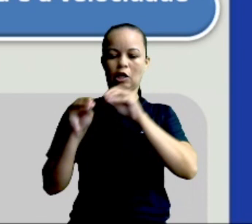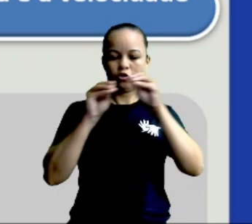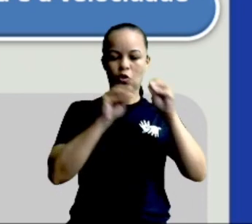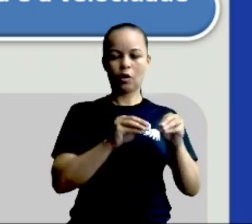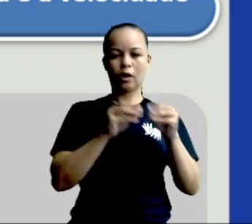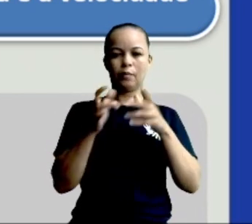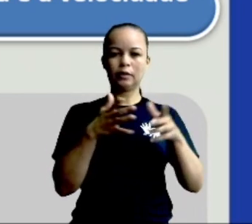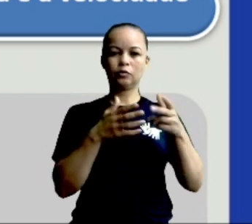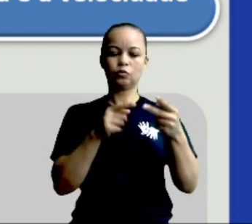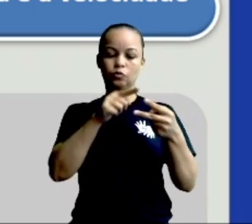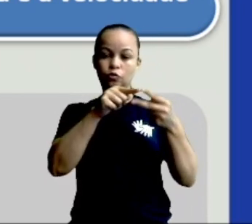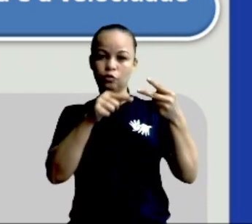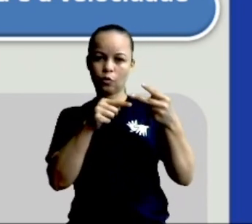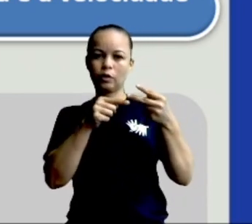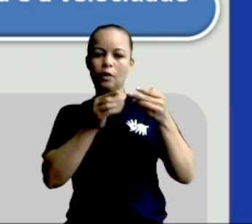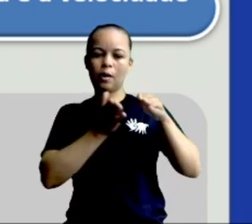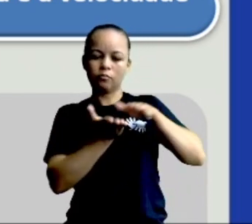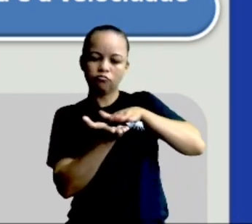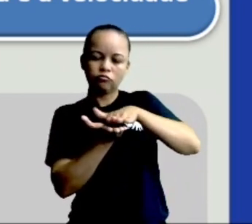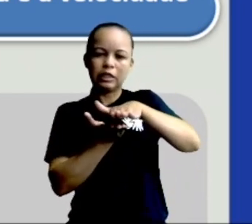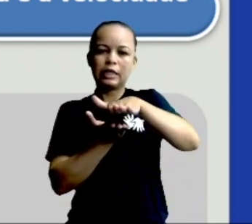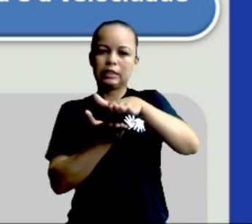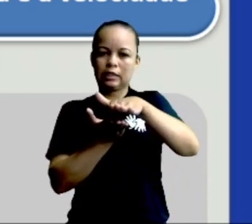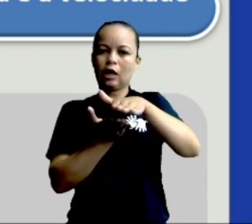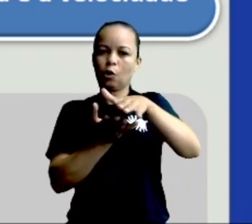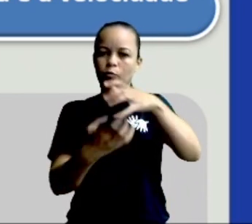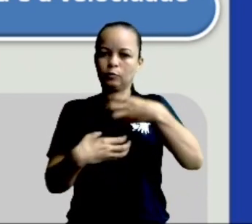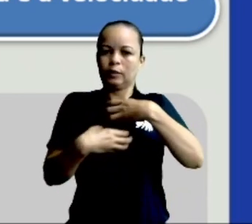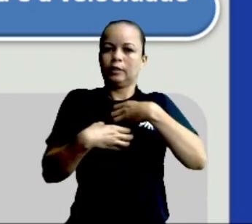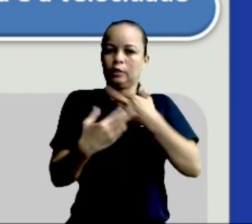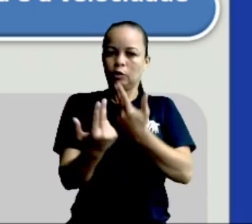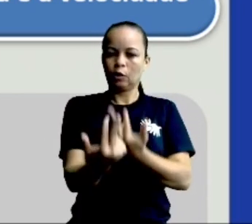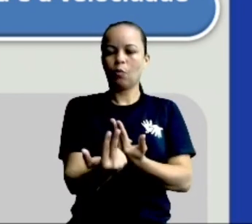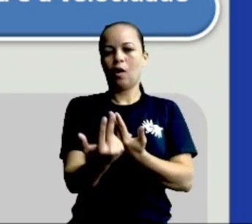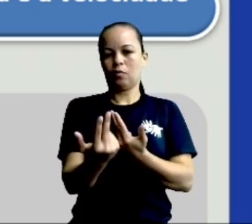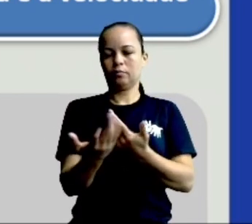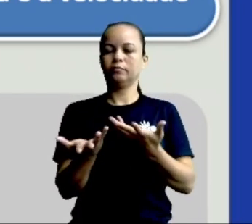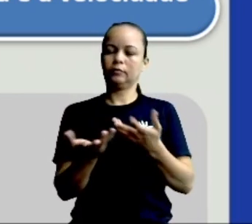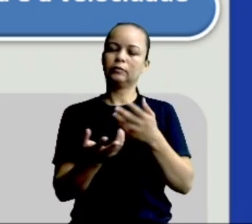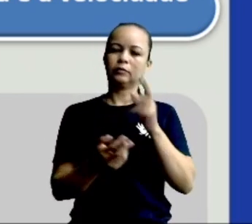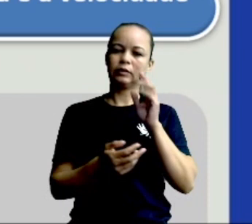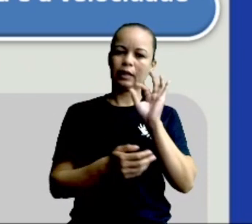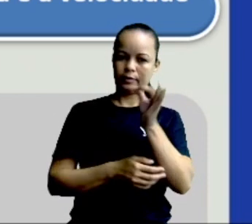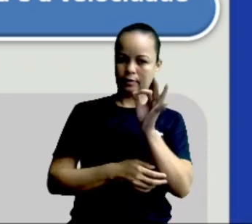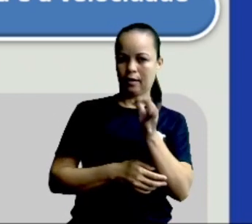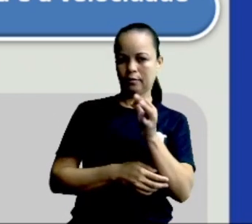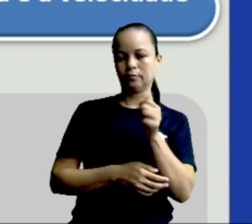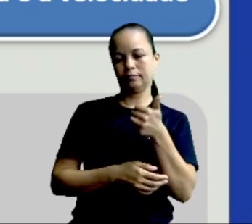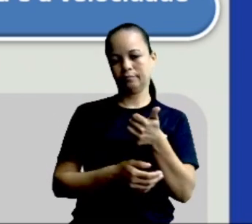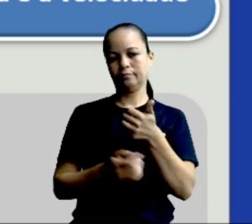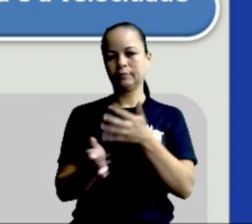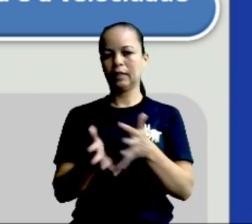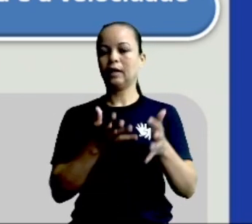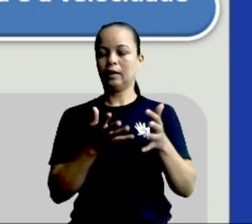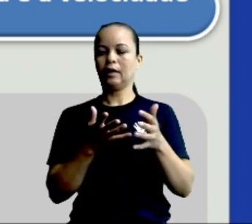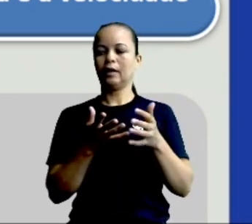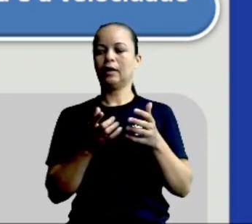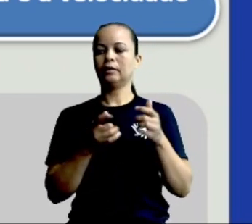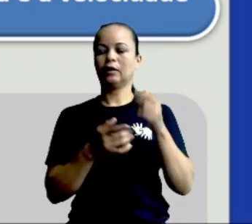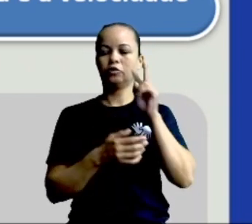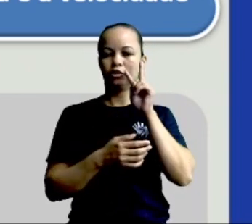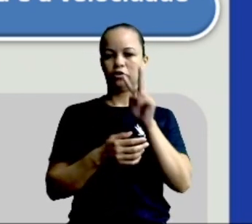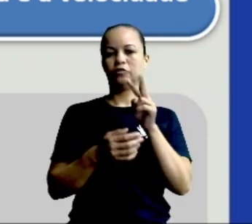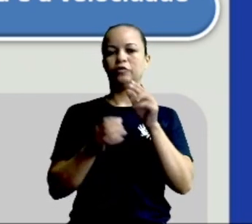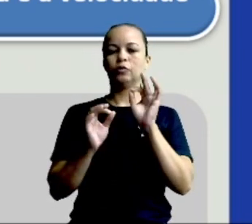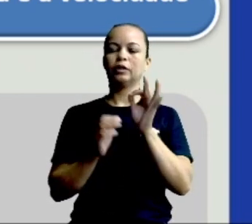têm a mesma direção e o mesmo sentido, professor. Tá certo aí? Tá. A gente acabou de ver, né, que trabalho é a força vezes deslocamento.